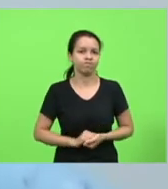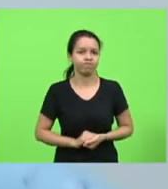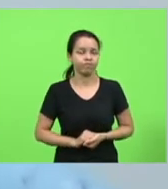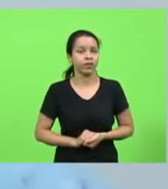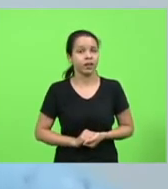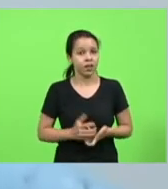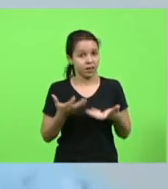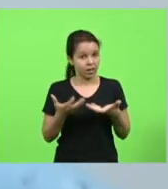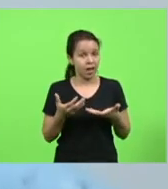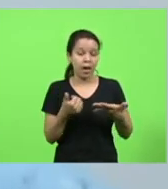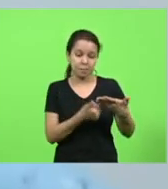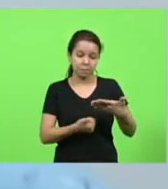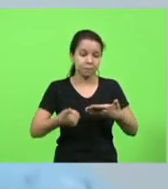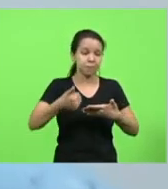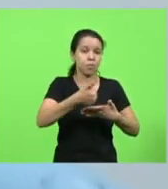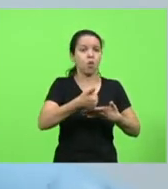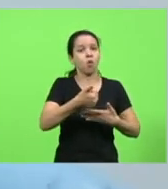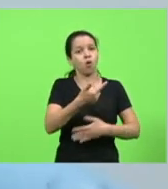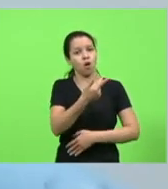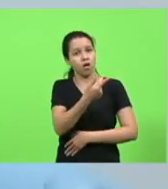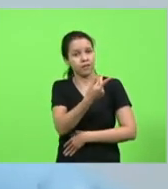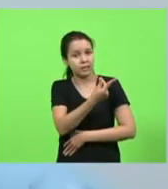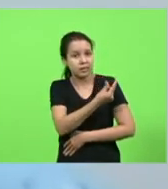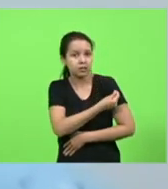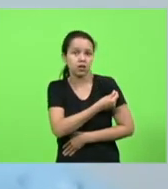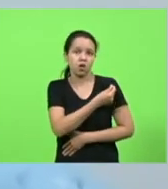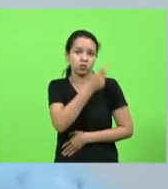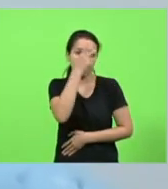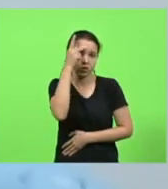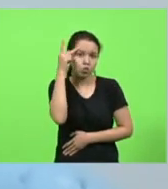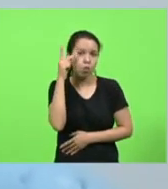prioridade, né, para vacinação das pessoas com deficiência.